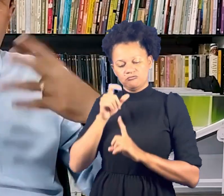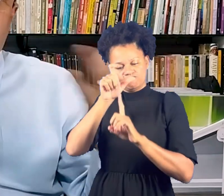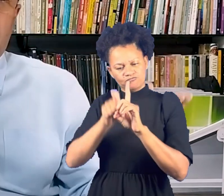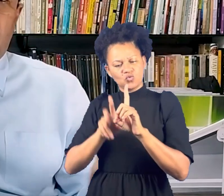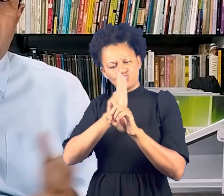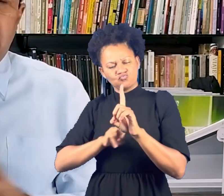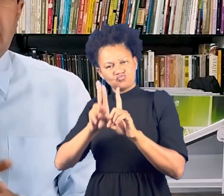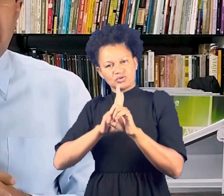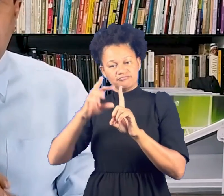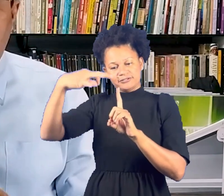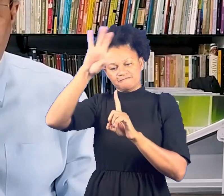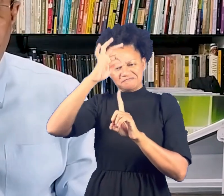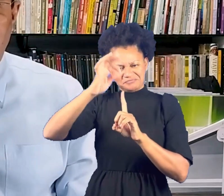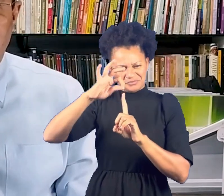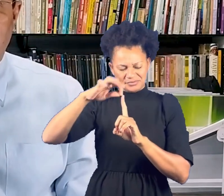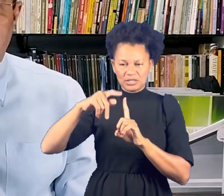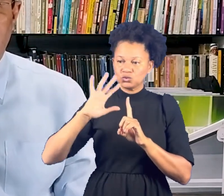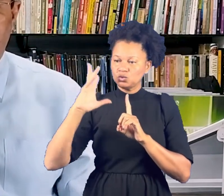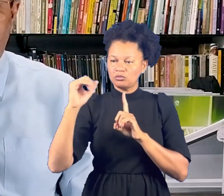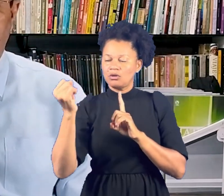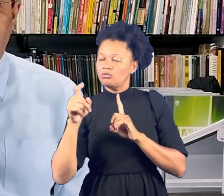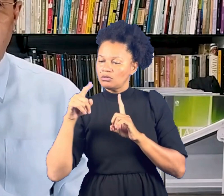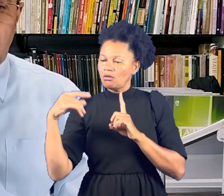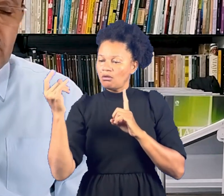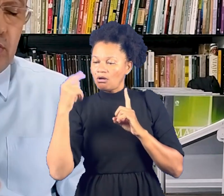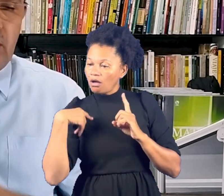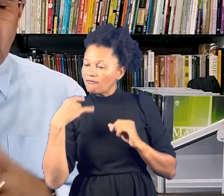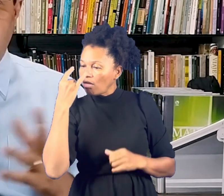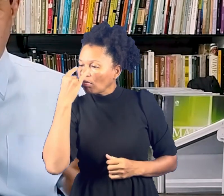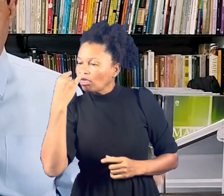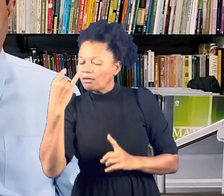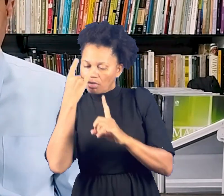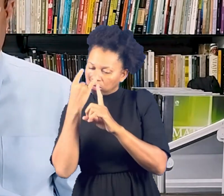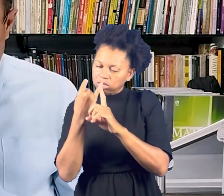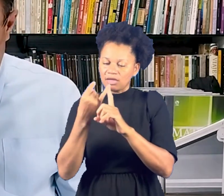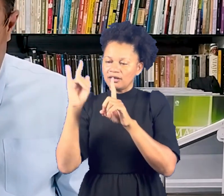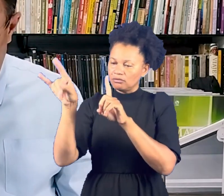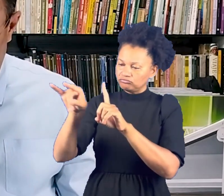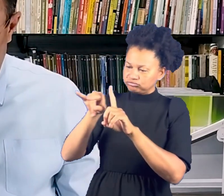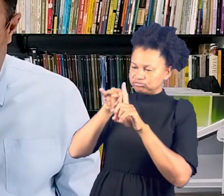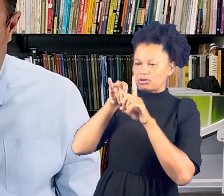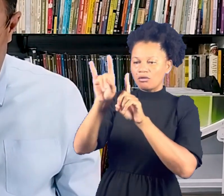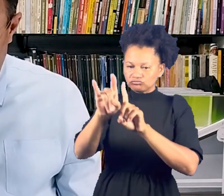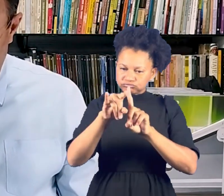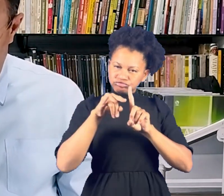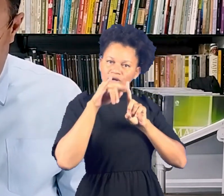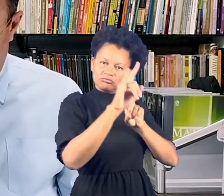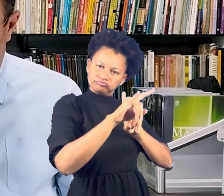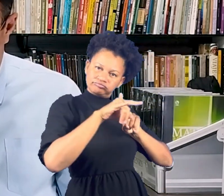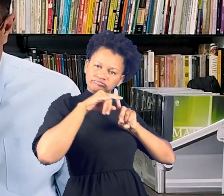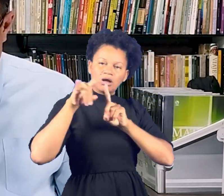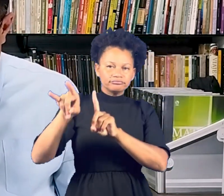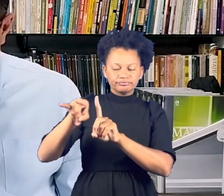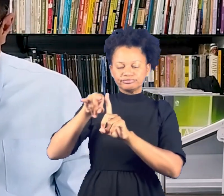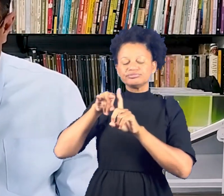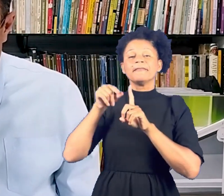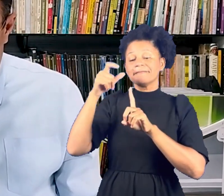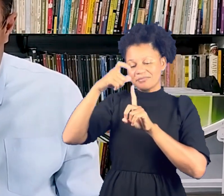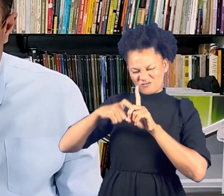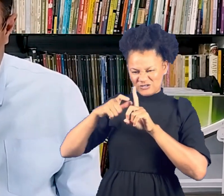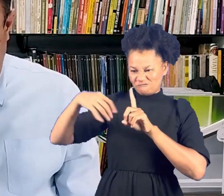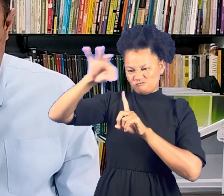pelo Espírito Santo, quem vai conseguir resisti-lo? Nem o maior intelectual do mundo, porque ele